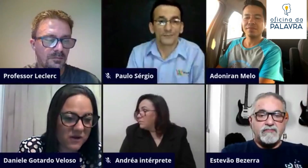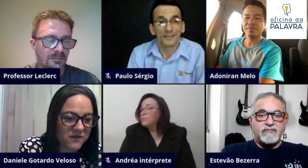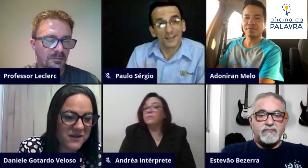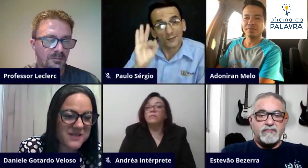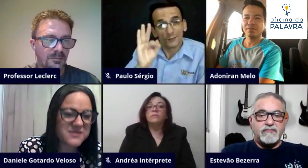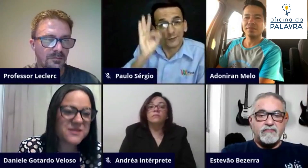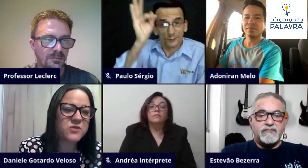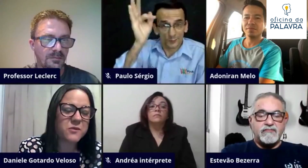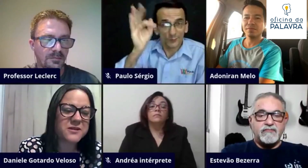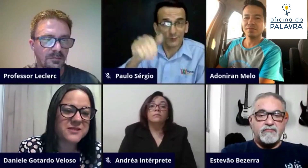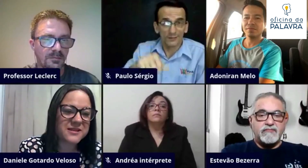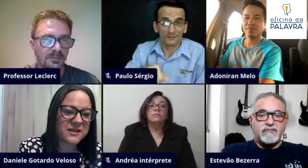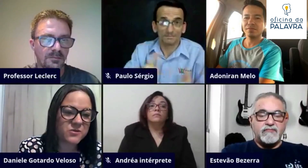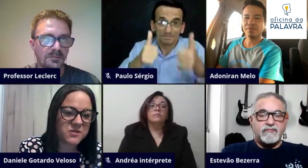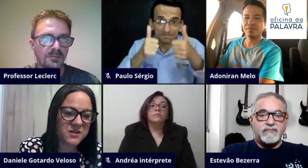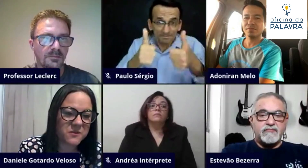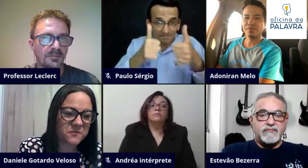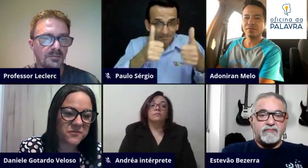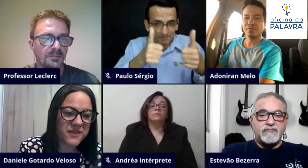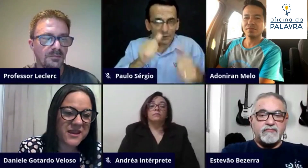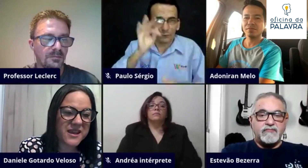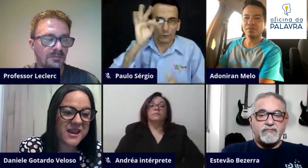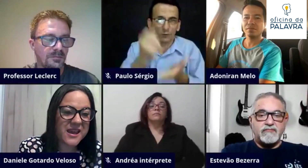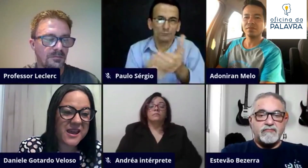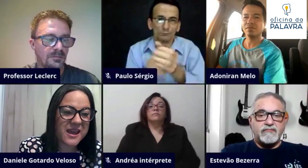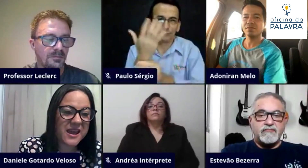uma nova avaliação sobre essa tradução.